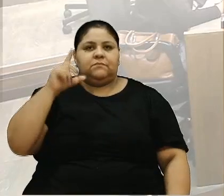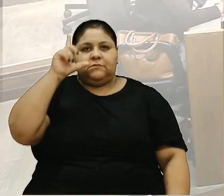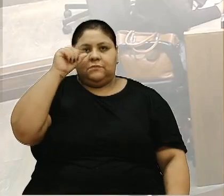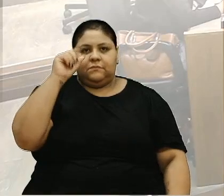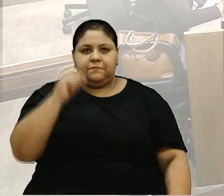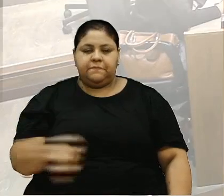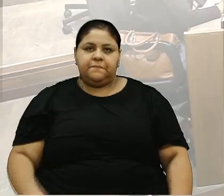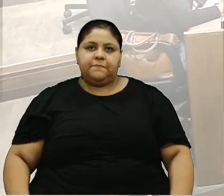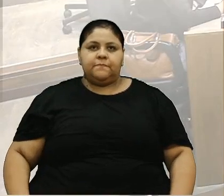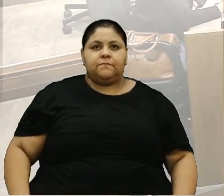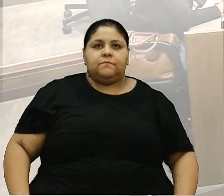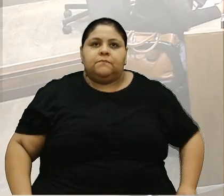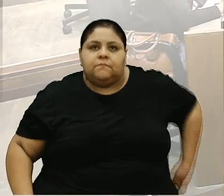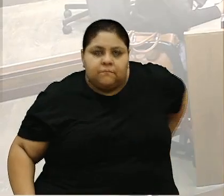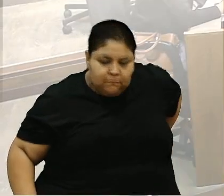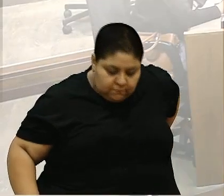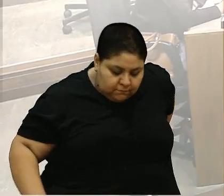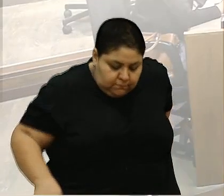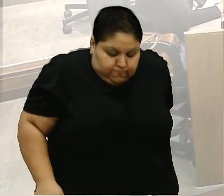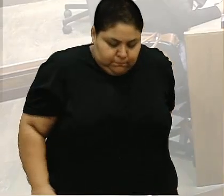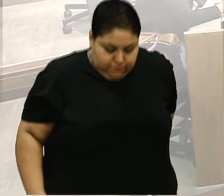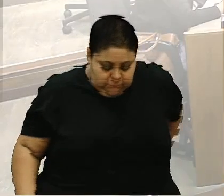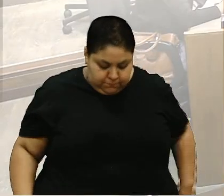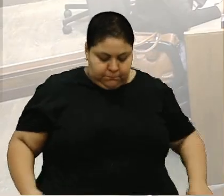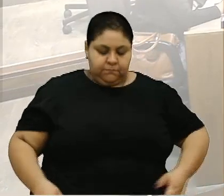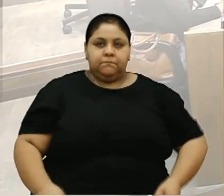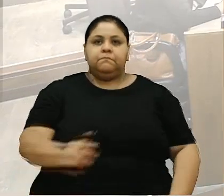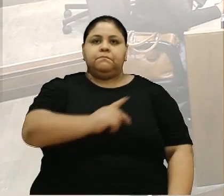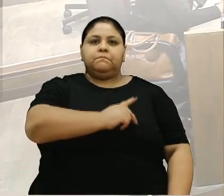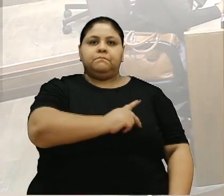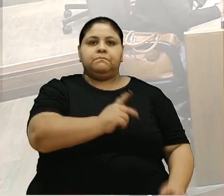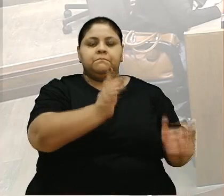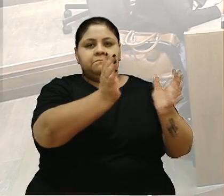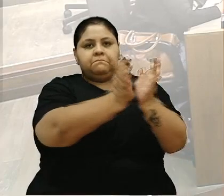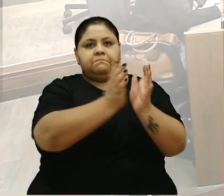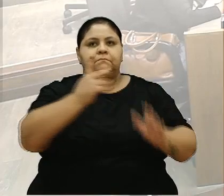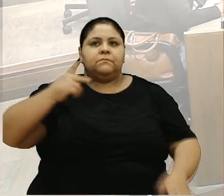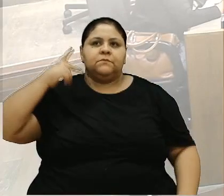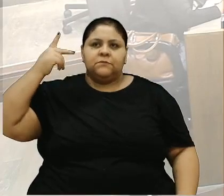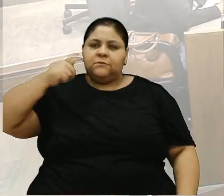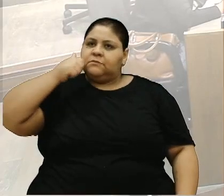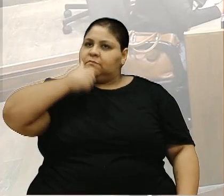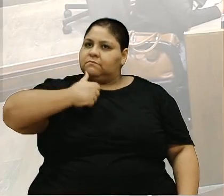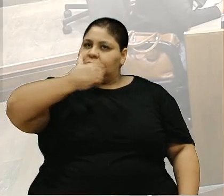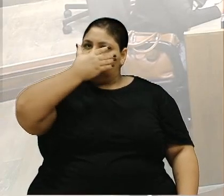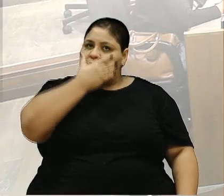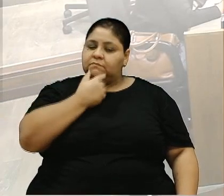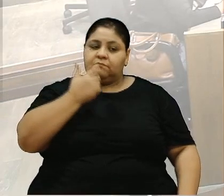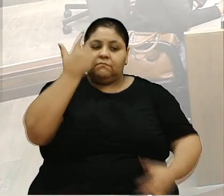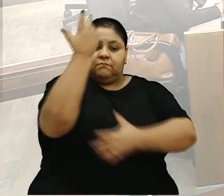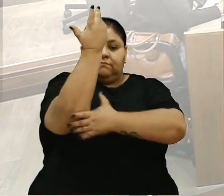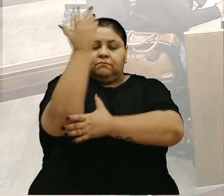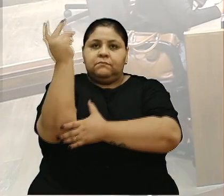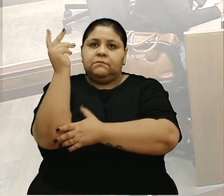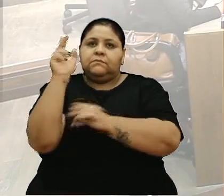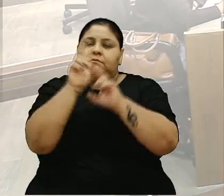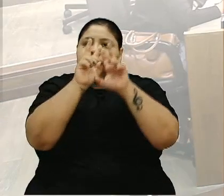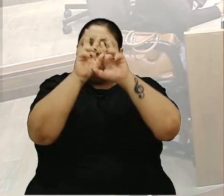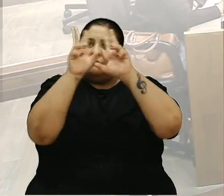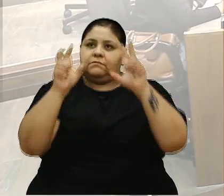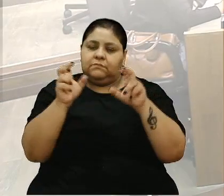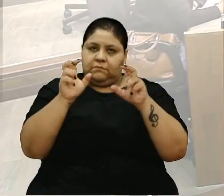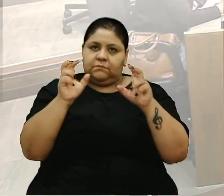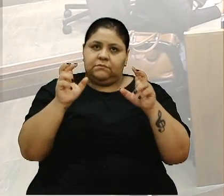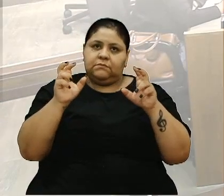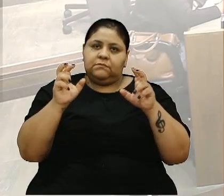Scalco. Essa palavra. Senhora presidente, caros colegas, o meio ambiente é um tema